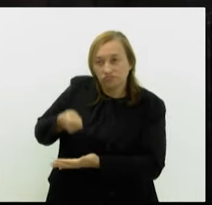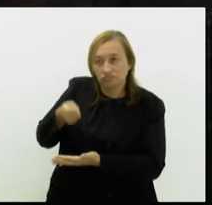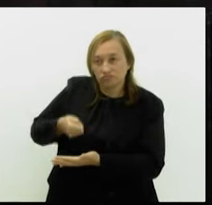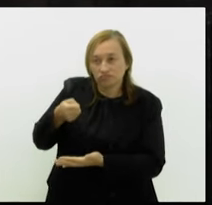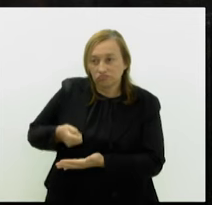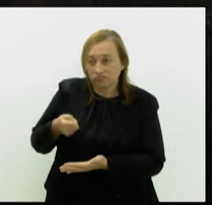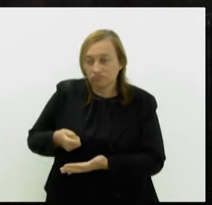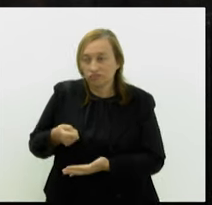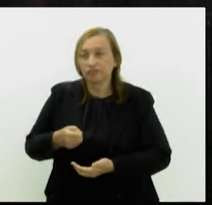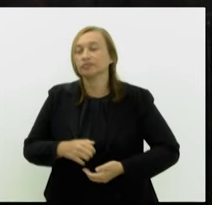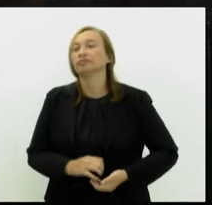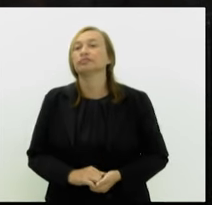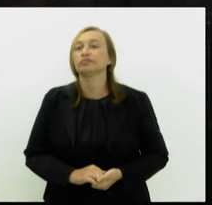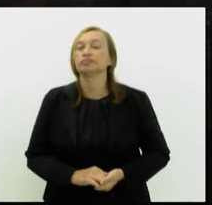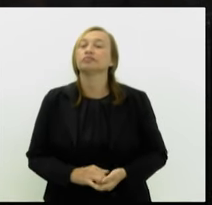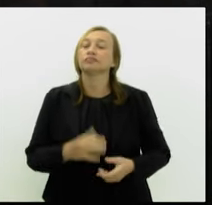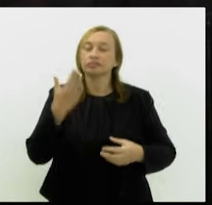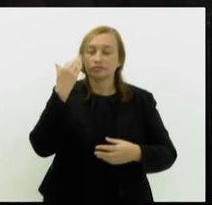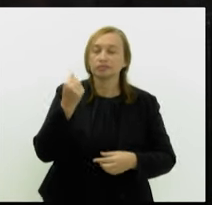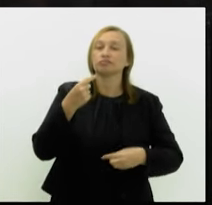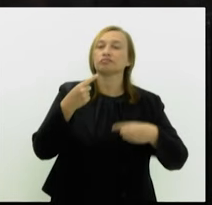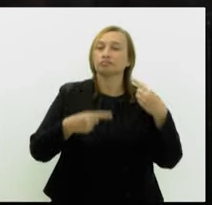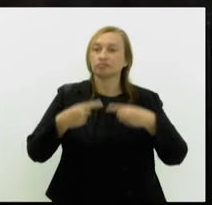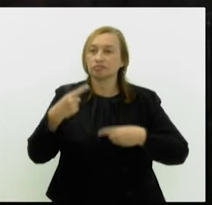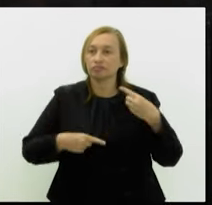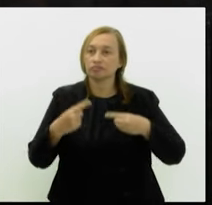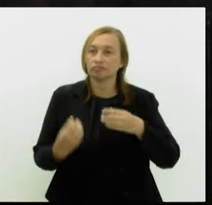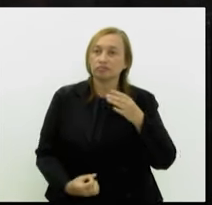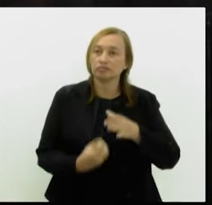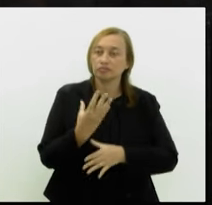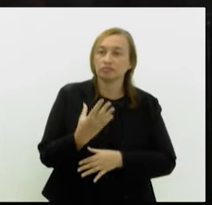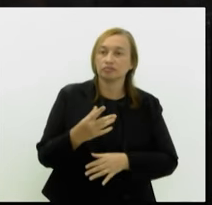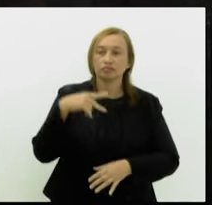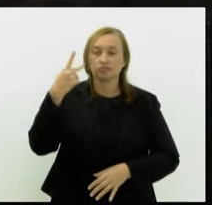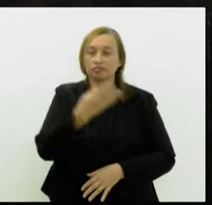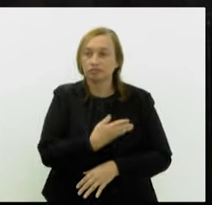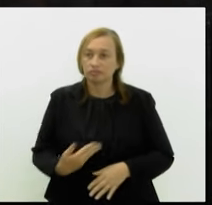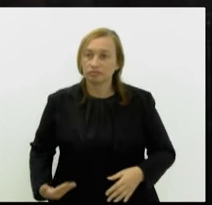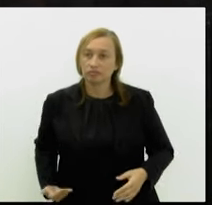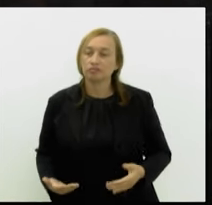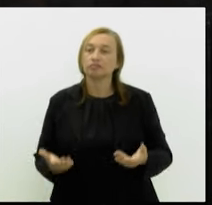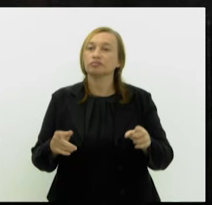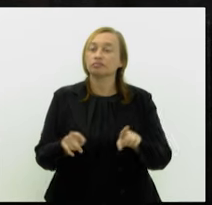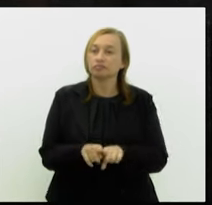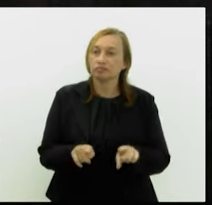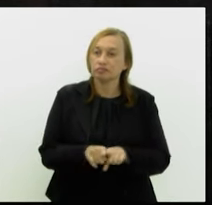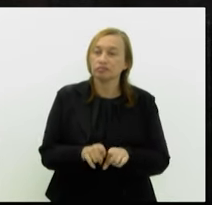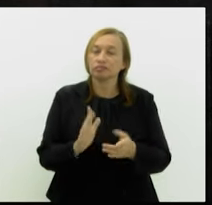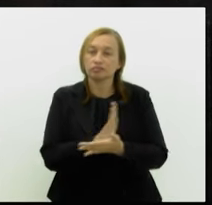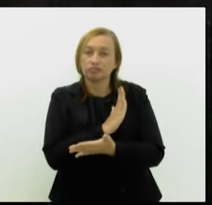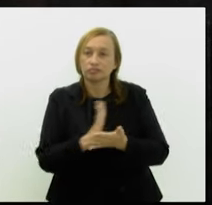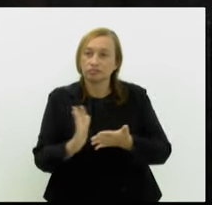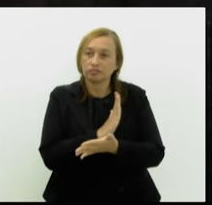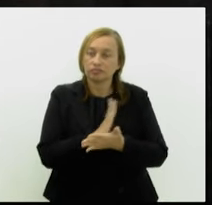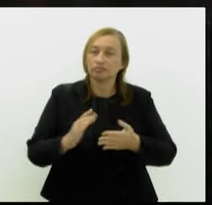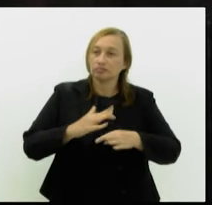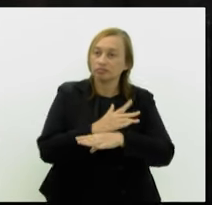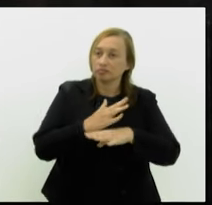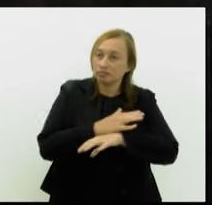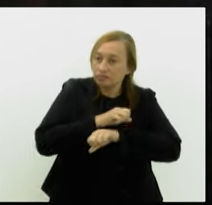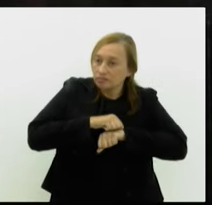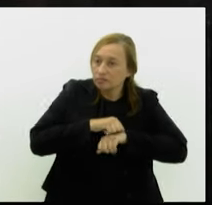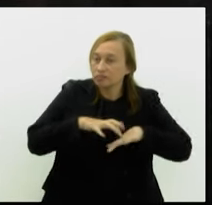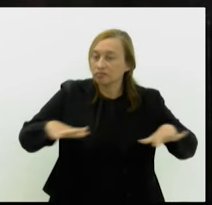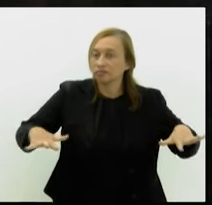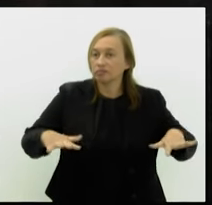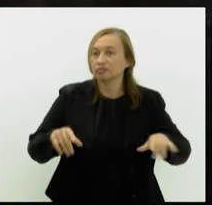firme enquanto oposição, mas também sabe dialogar para construir política pública, também tentar estender isso para algumas cidades ali da nossa região serrana e